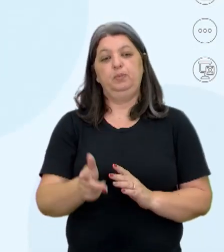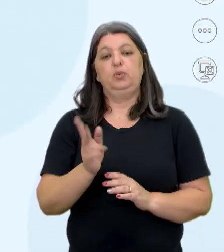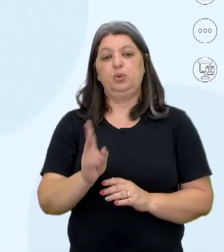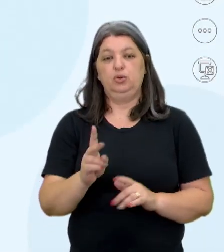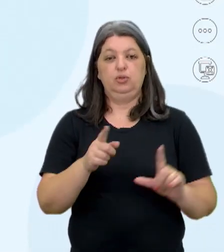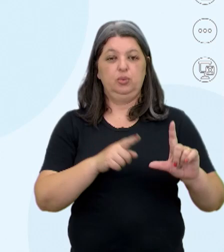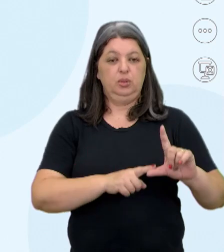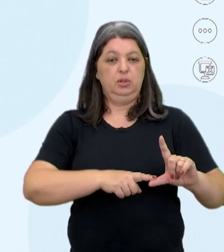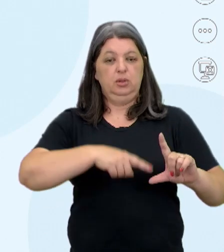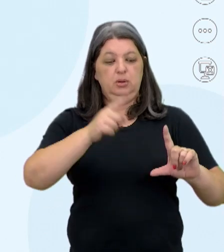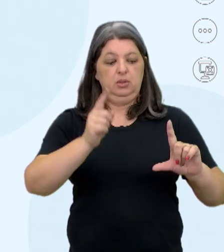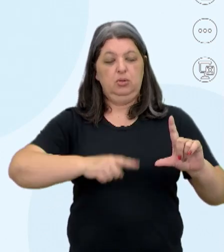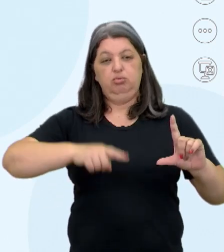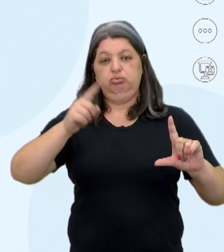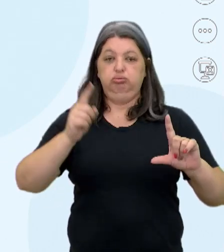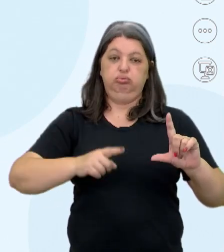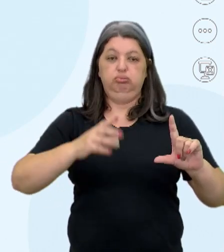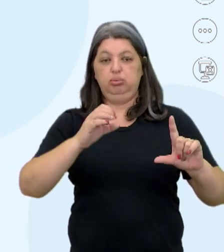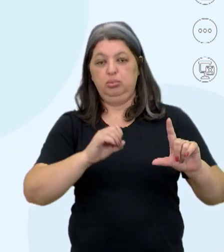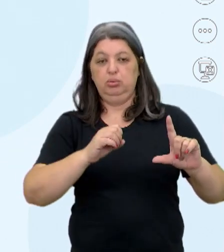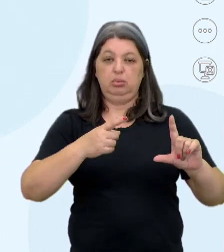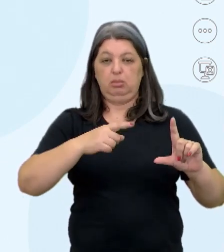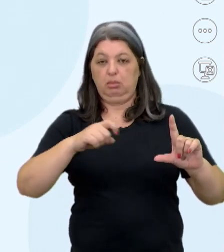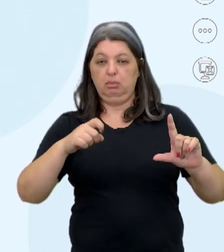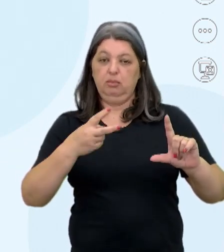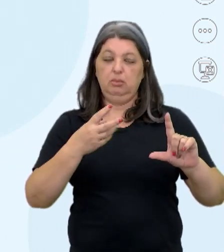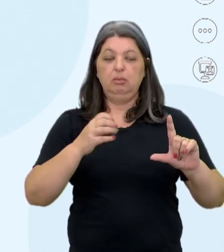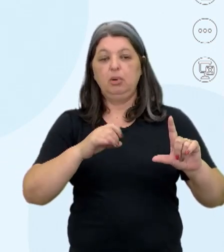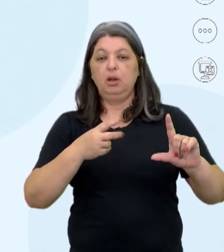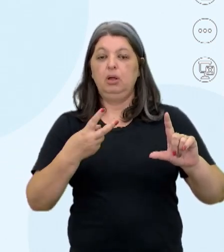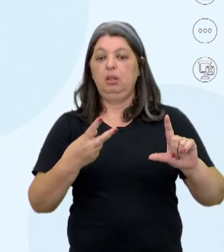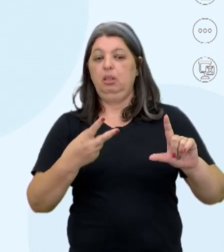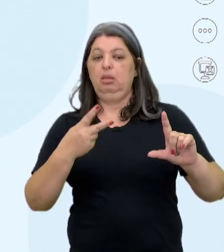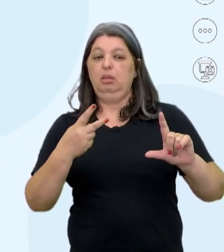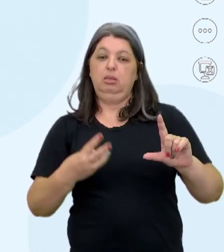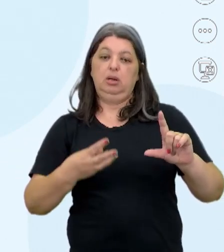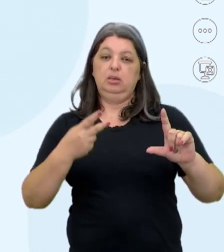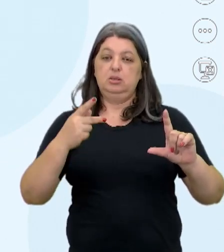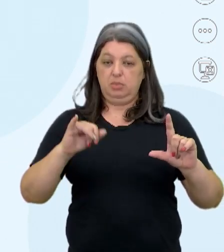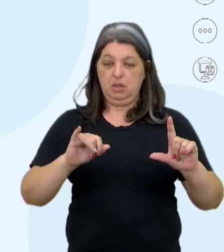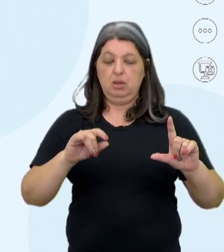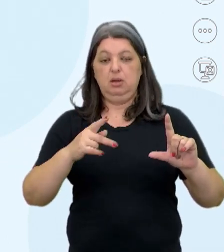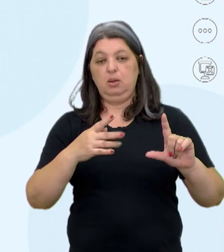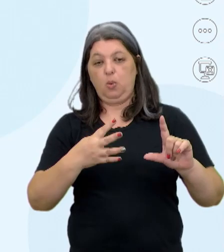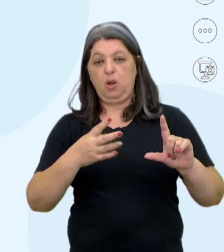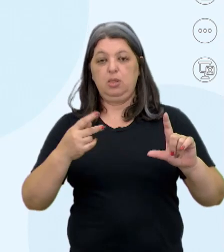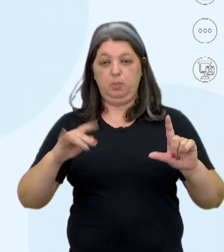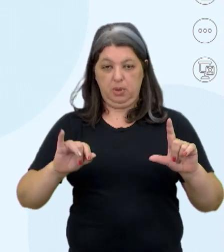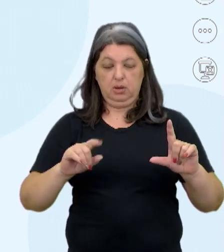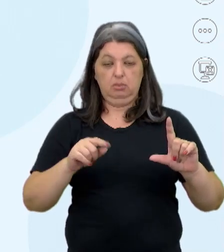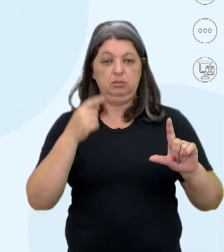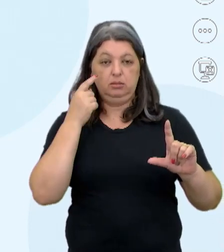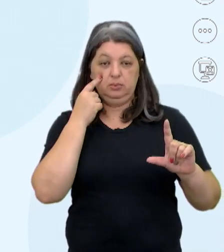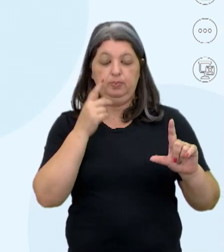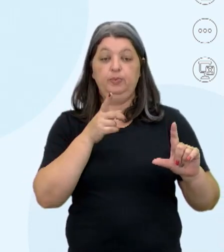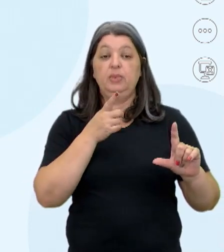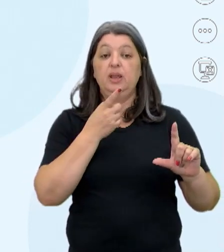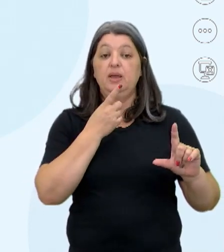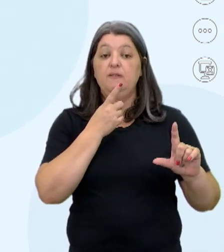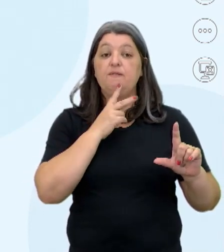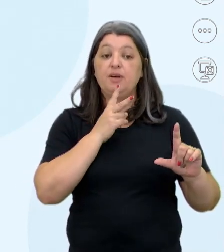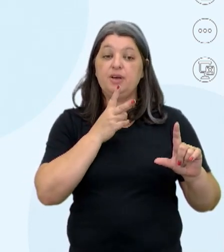ondinha, certo? 0, 1, 0, menos 1, olhando 0, π, 2π, 3π sobre 2, 4π, tá. Eu quero de verde, R de